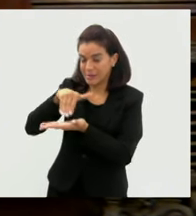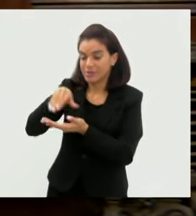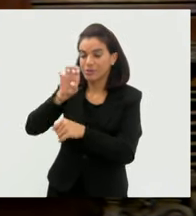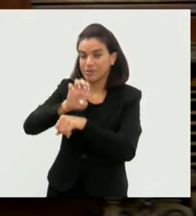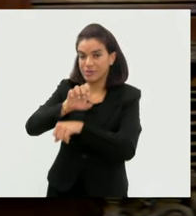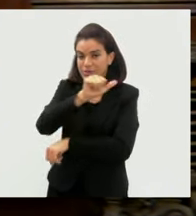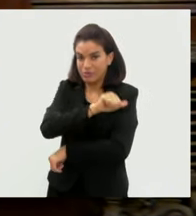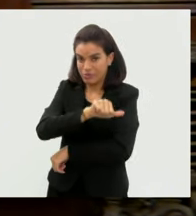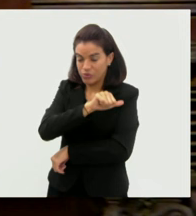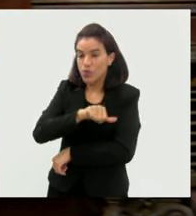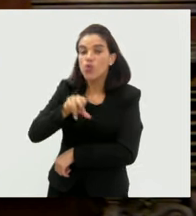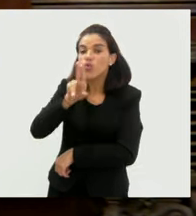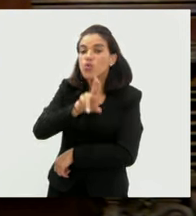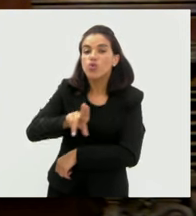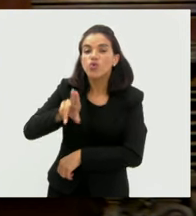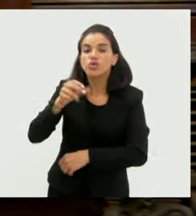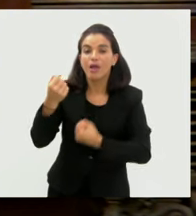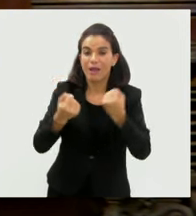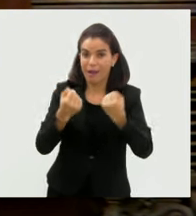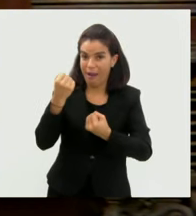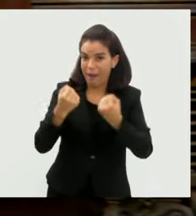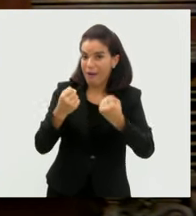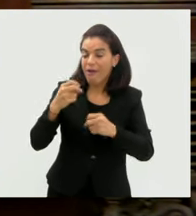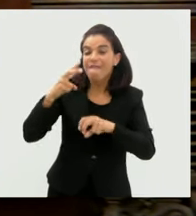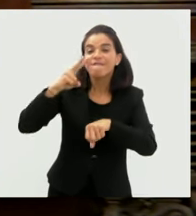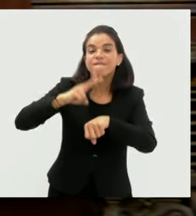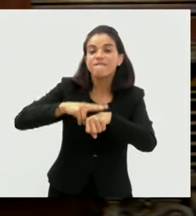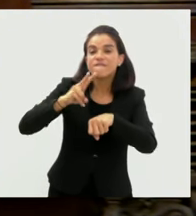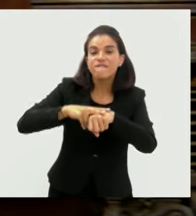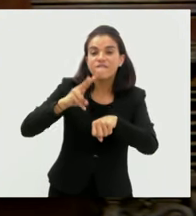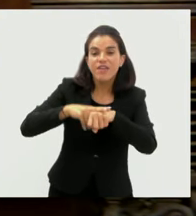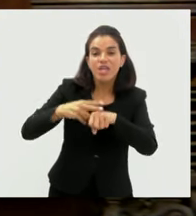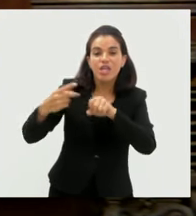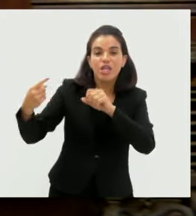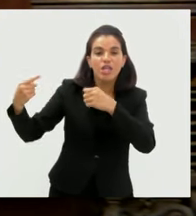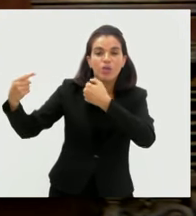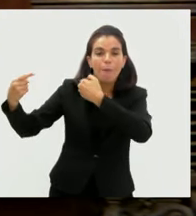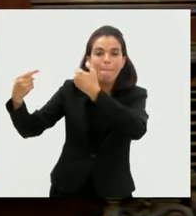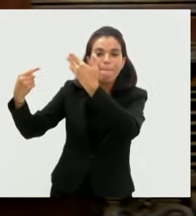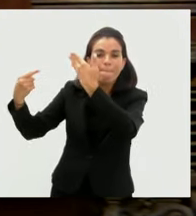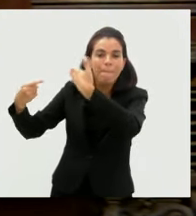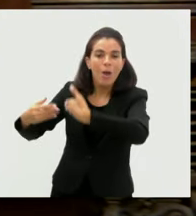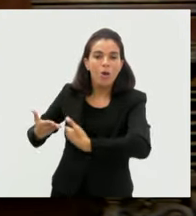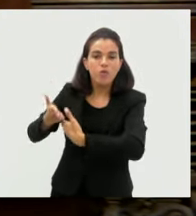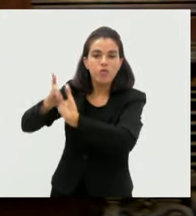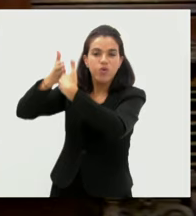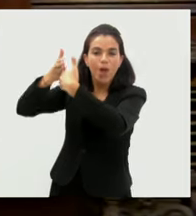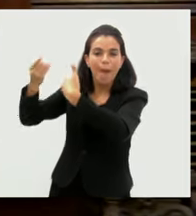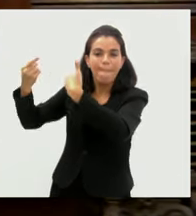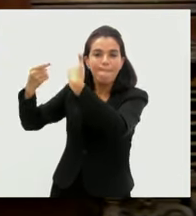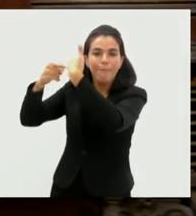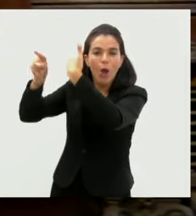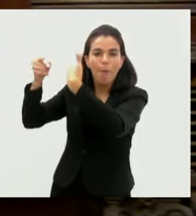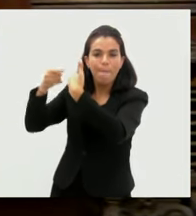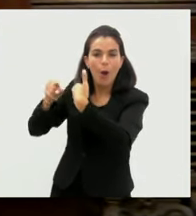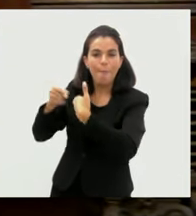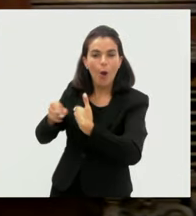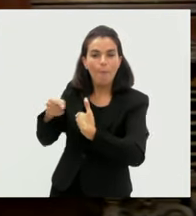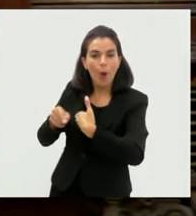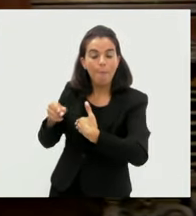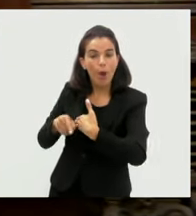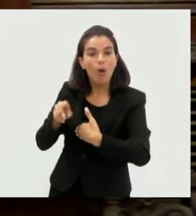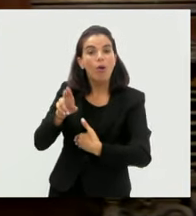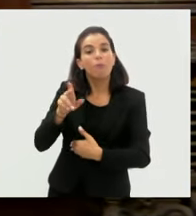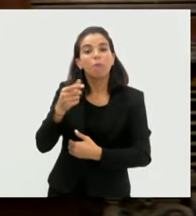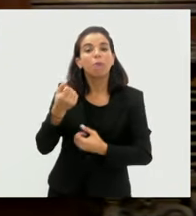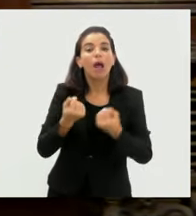Janeiro usa carro blindado oficial com sirene ligada para ir à praia academia. Revelam denúncias. Denúncias feitas por